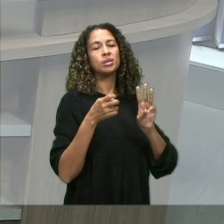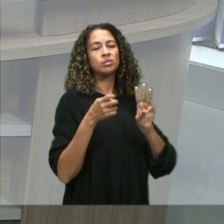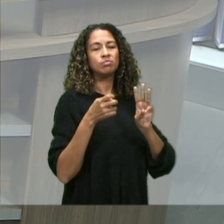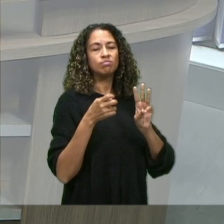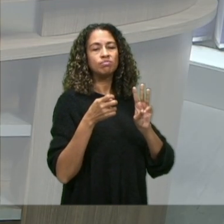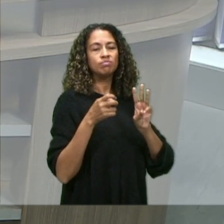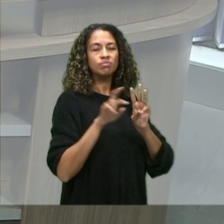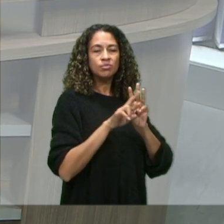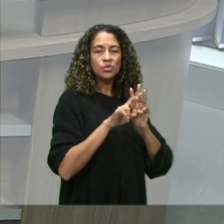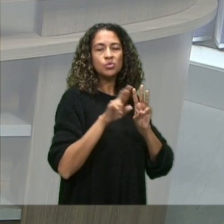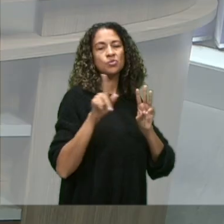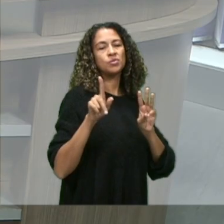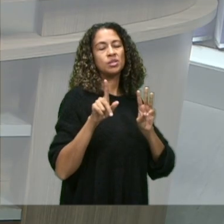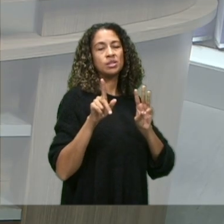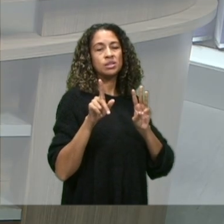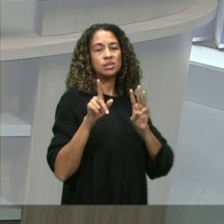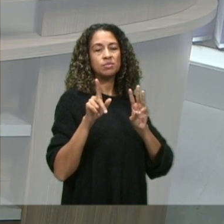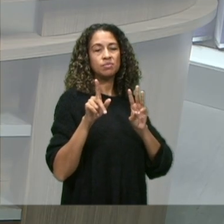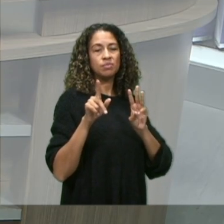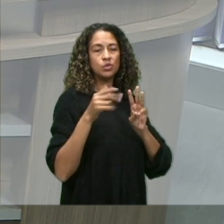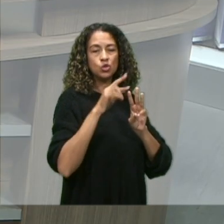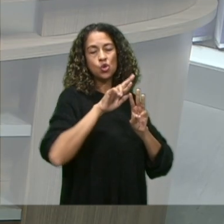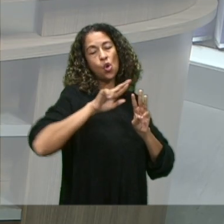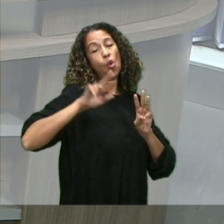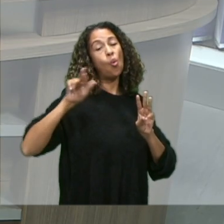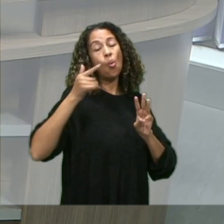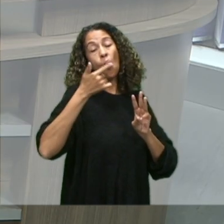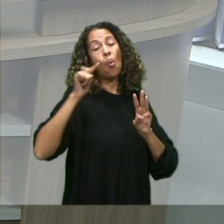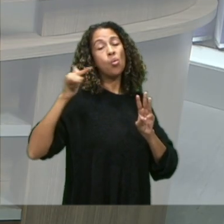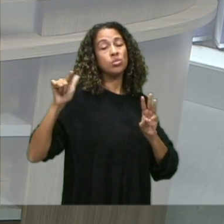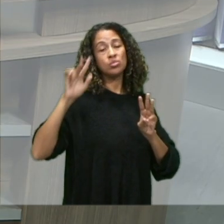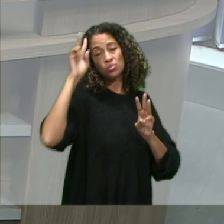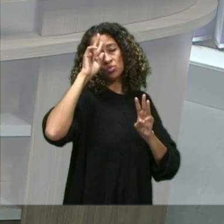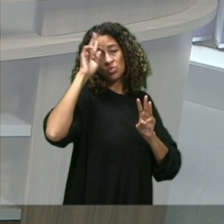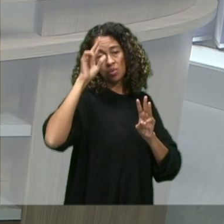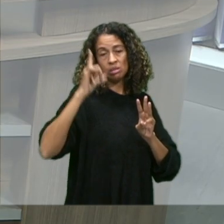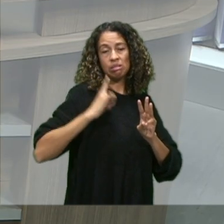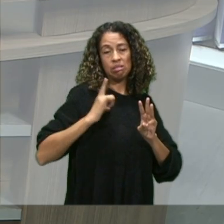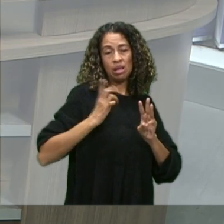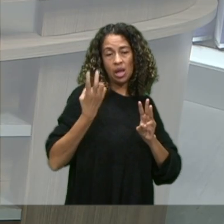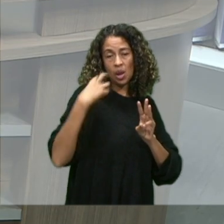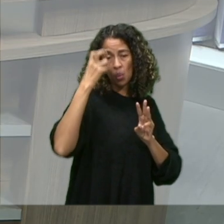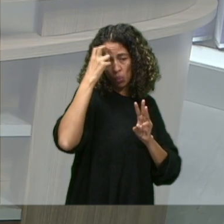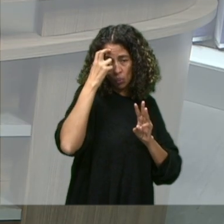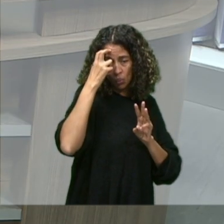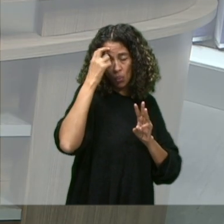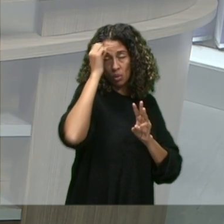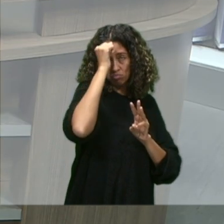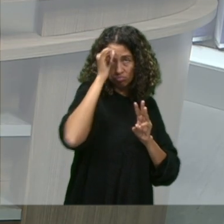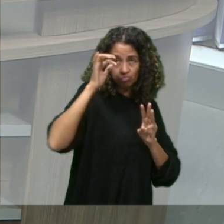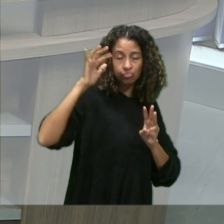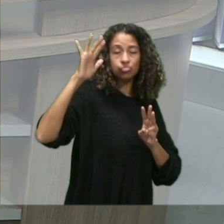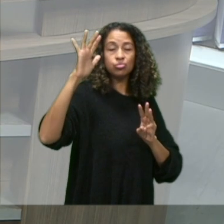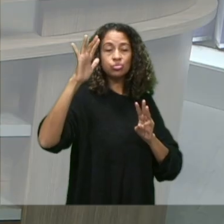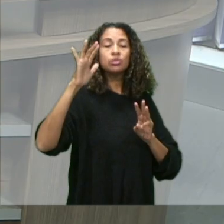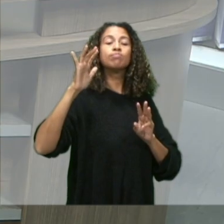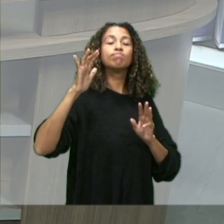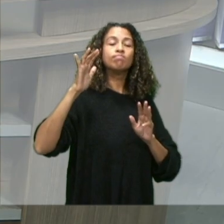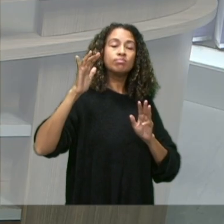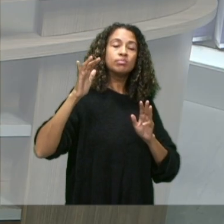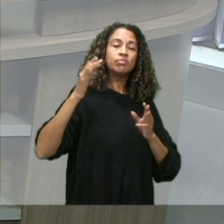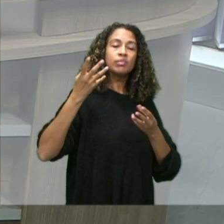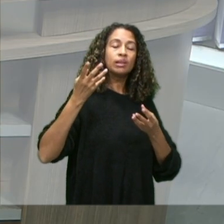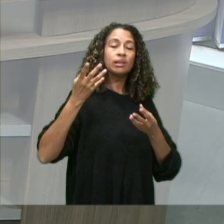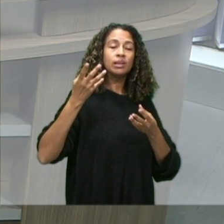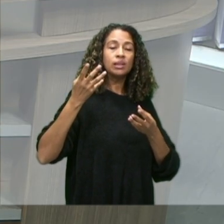da diferenciação, dessas outras histórias que existem desse mundo imaginado, né, dessa questão